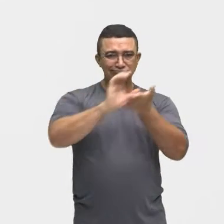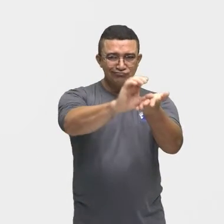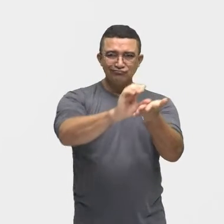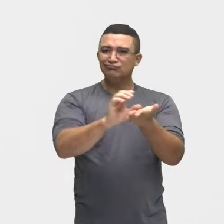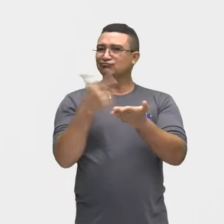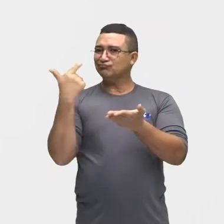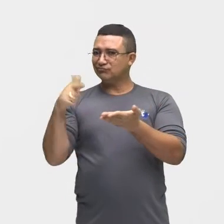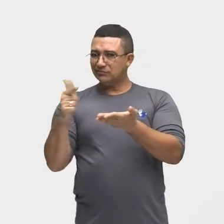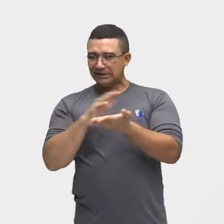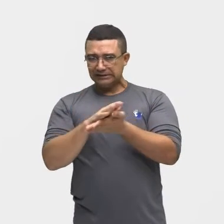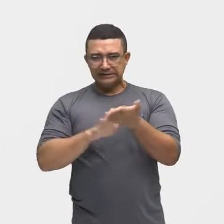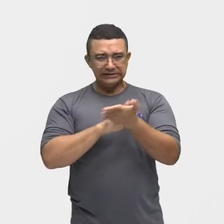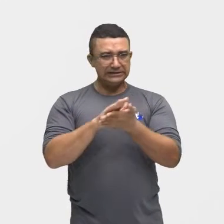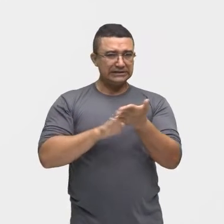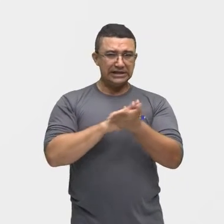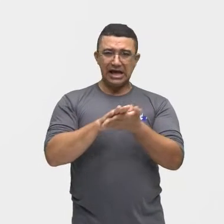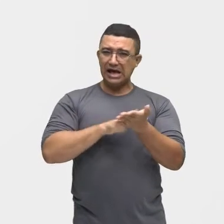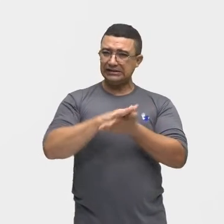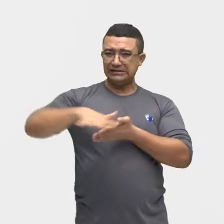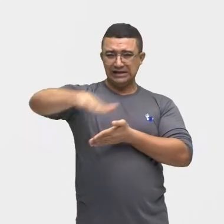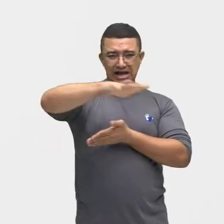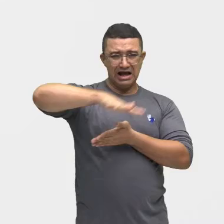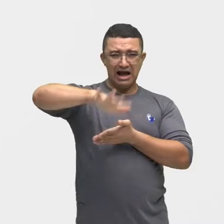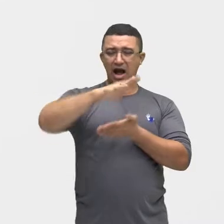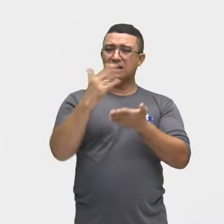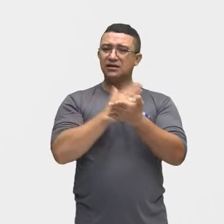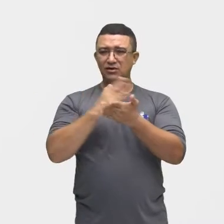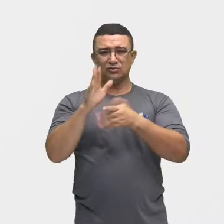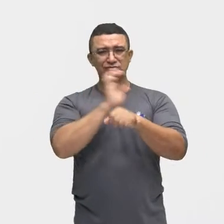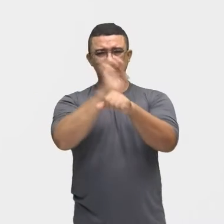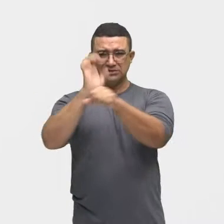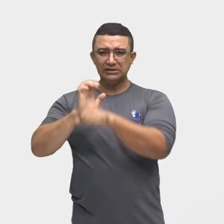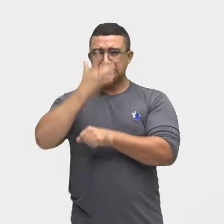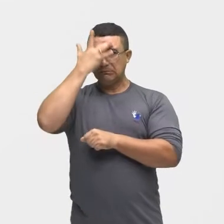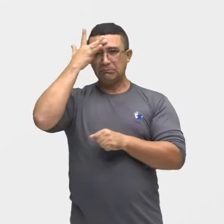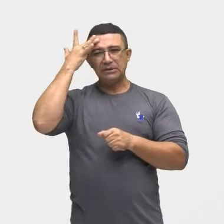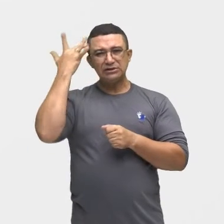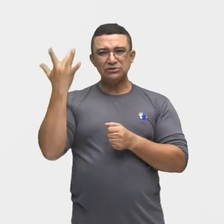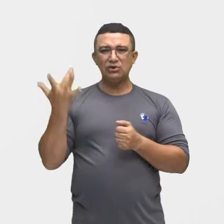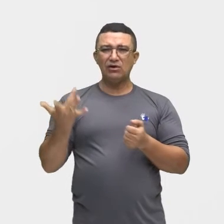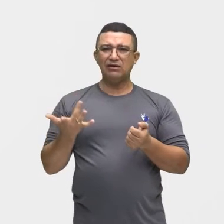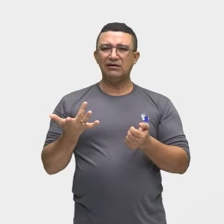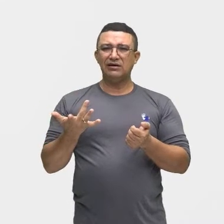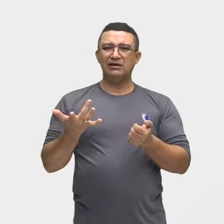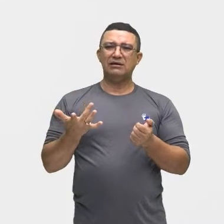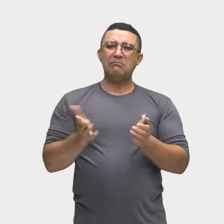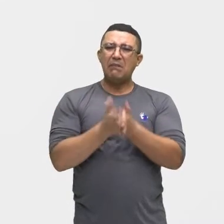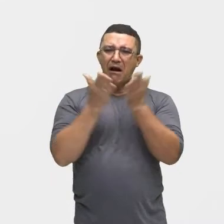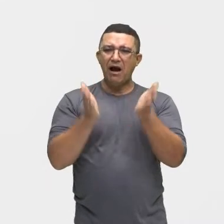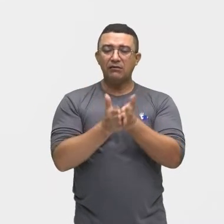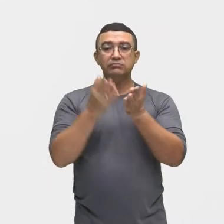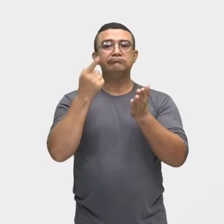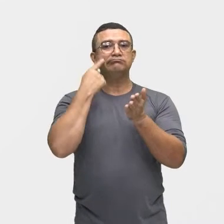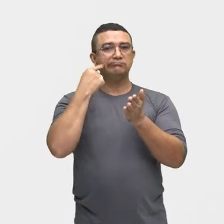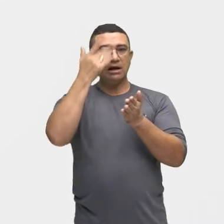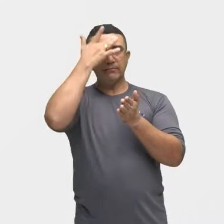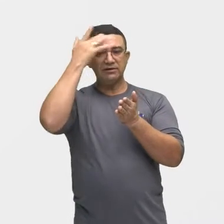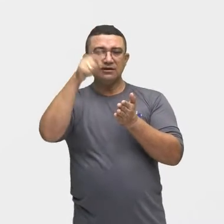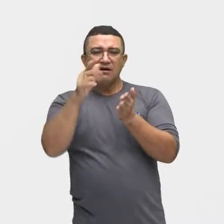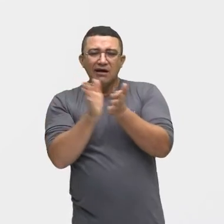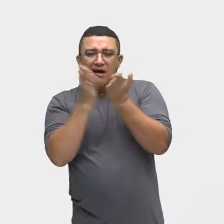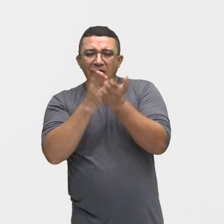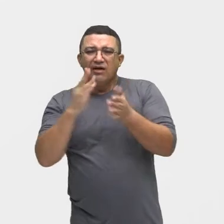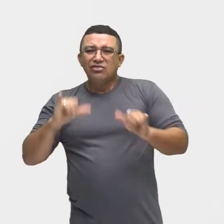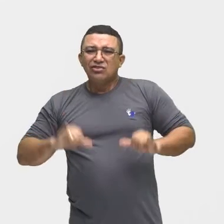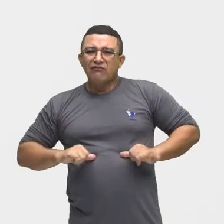são feitos nessas áreas em muitos estados, né? Consequentemente, a gente vai observar esse fluxo migratório, né? As